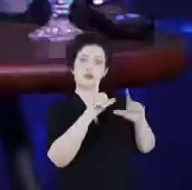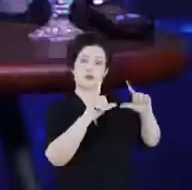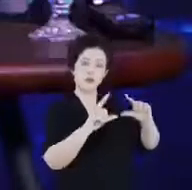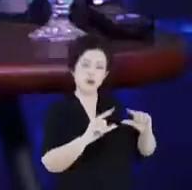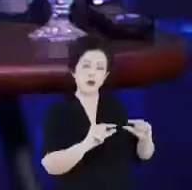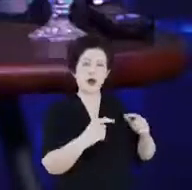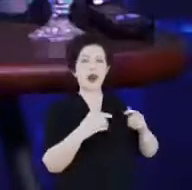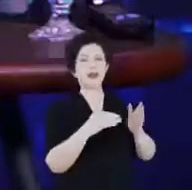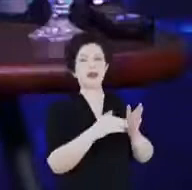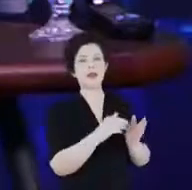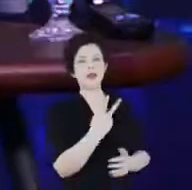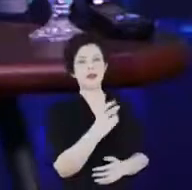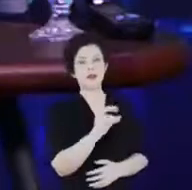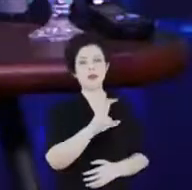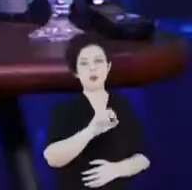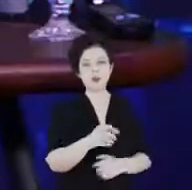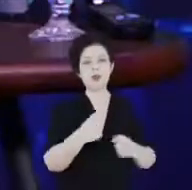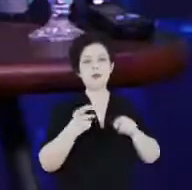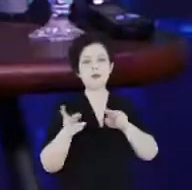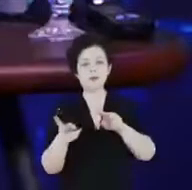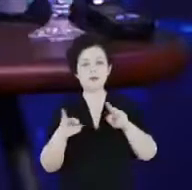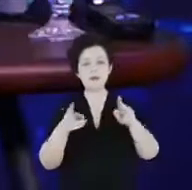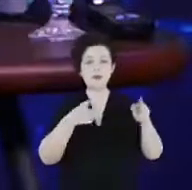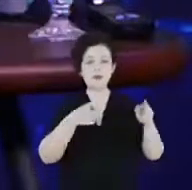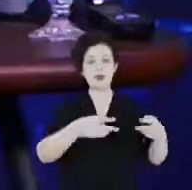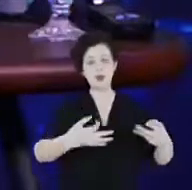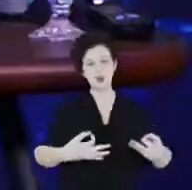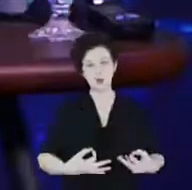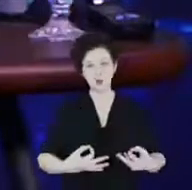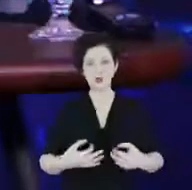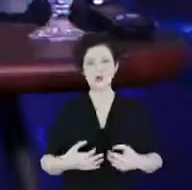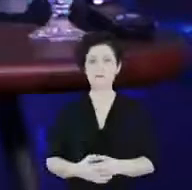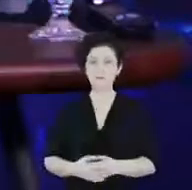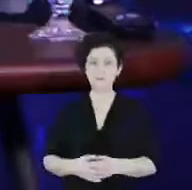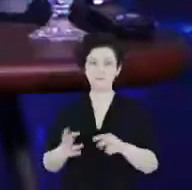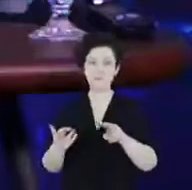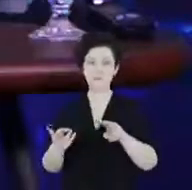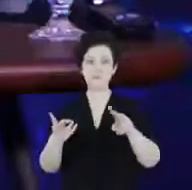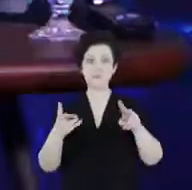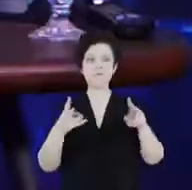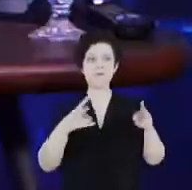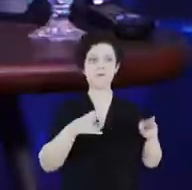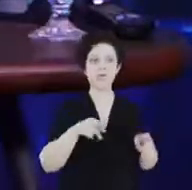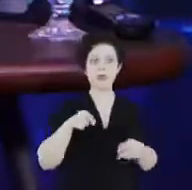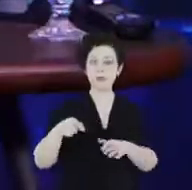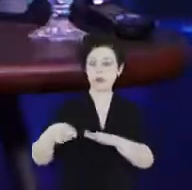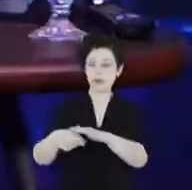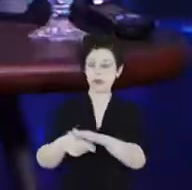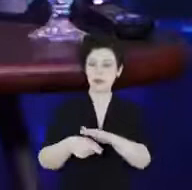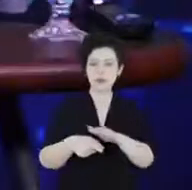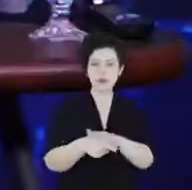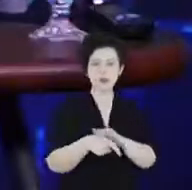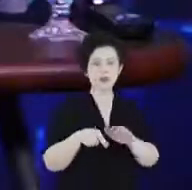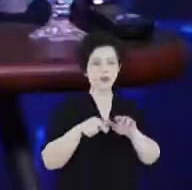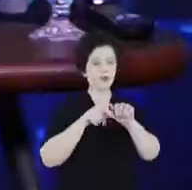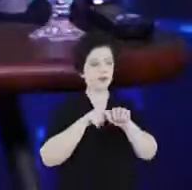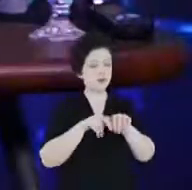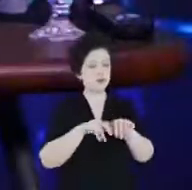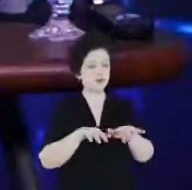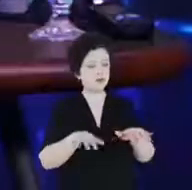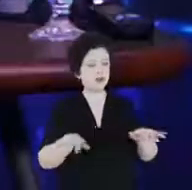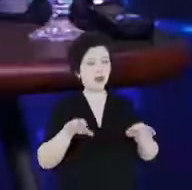precisa ser também uma transição justa. E, ao fazer esses investimentos pulverizados e